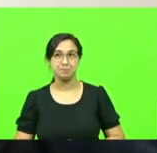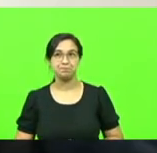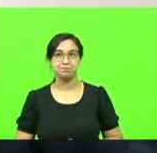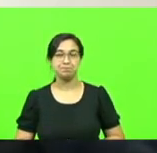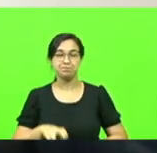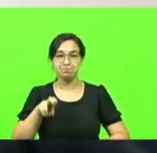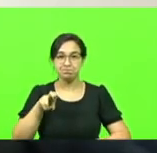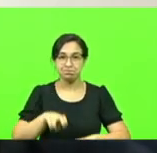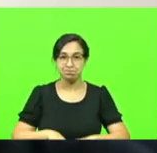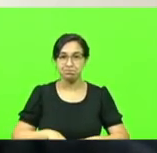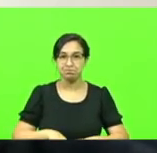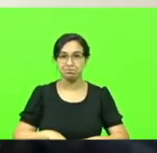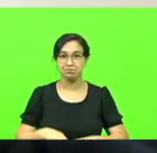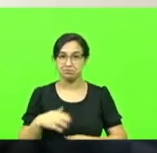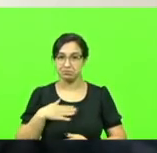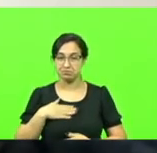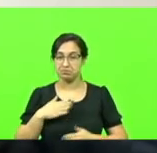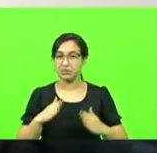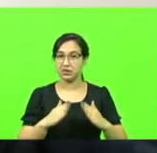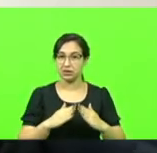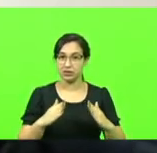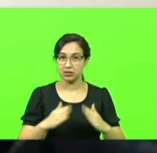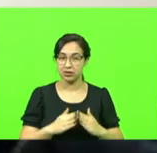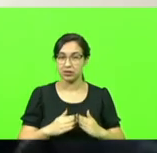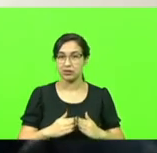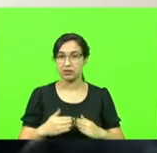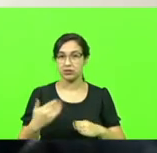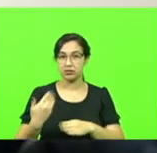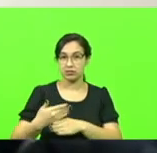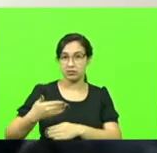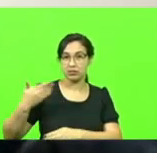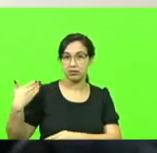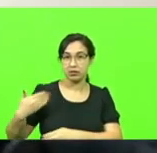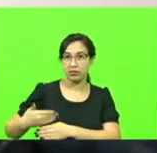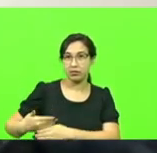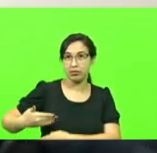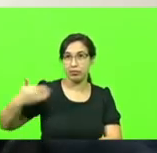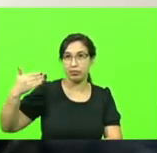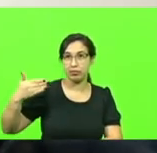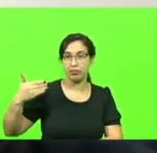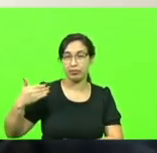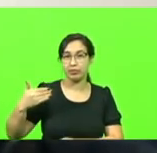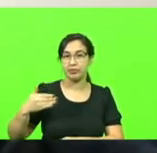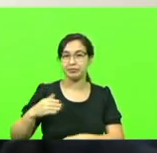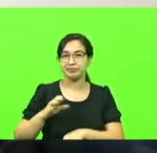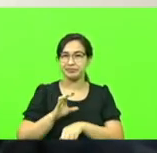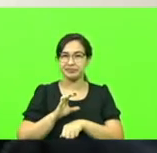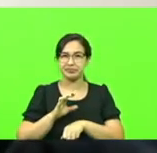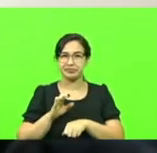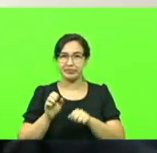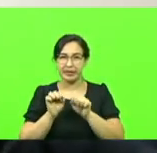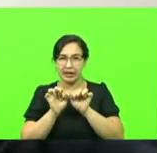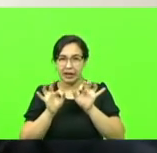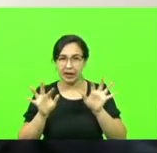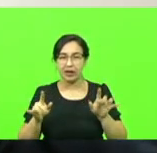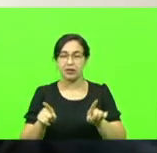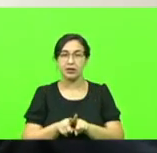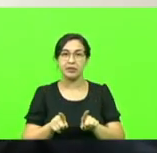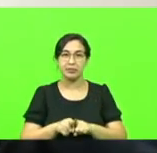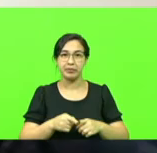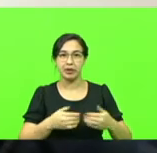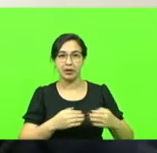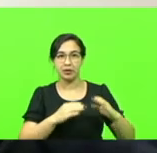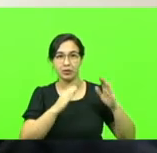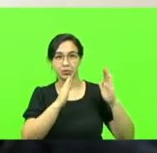no meu escritório em minha casa, sendo que ao fundo a parede é pintada em tom creme e aparece um armário de escritório em